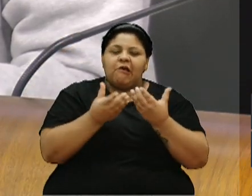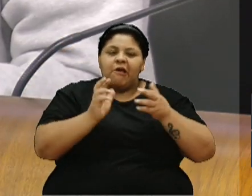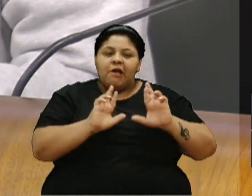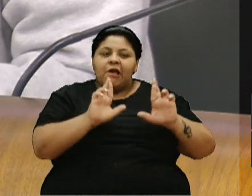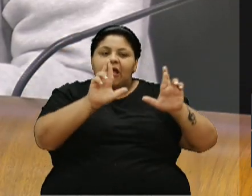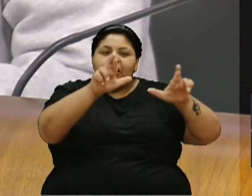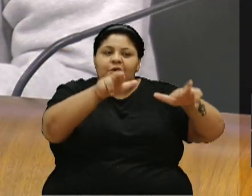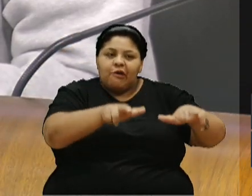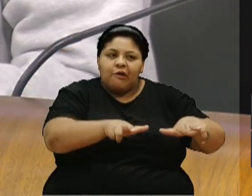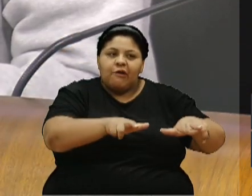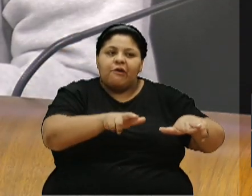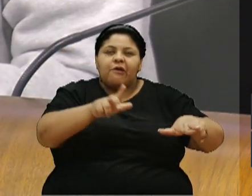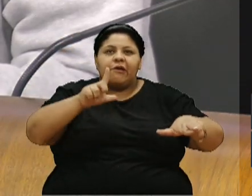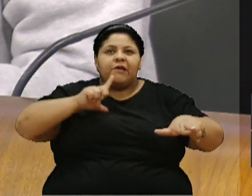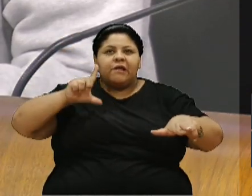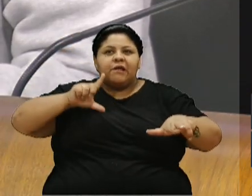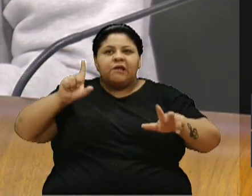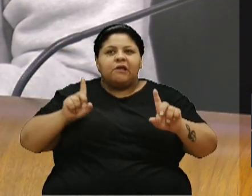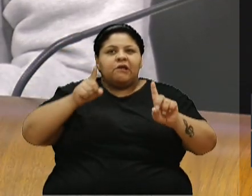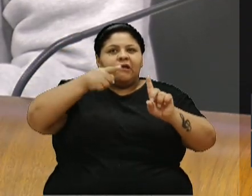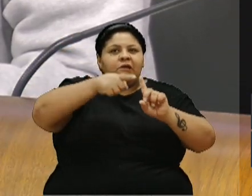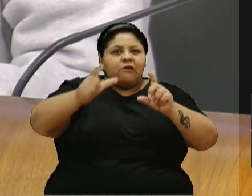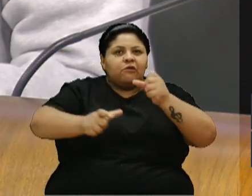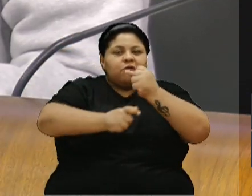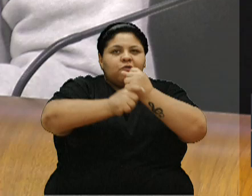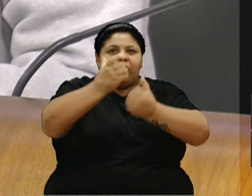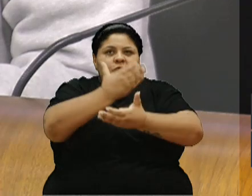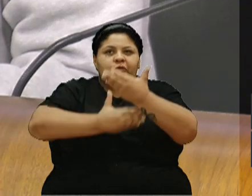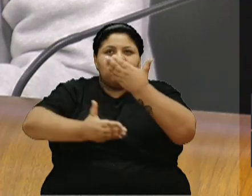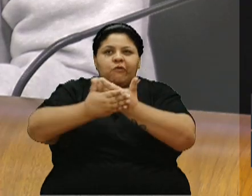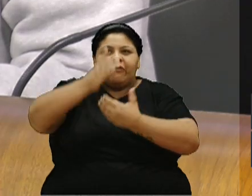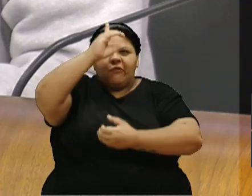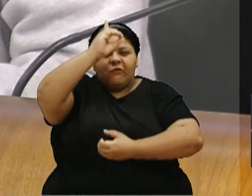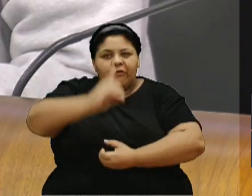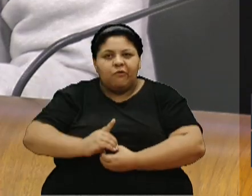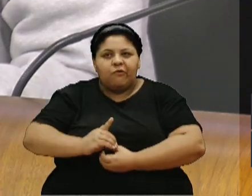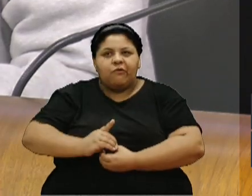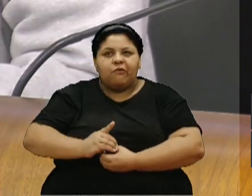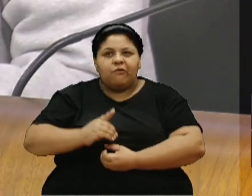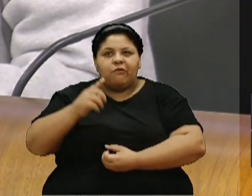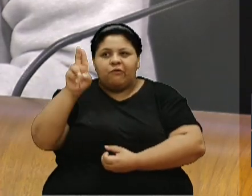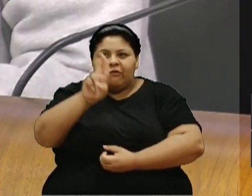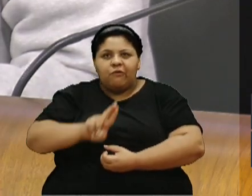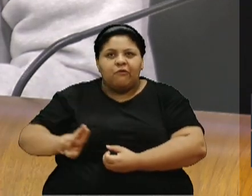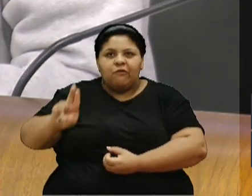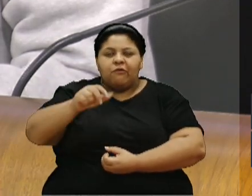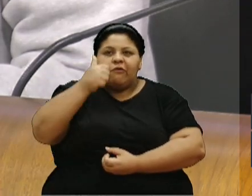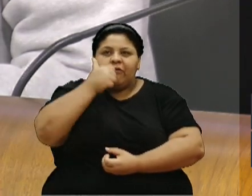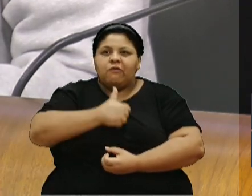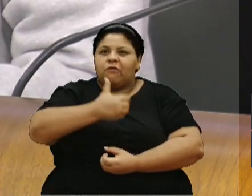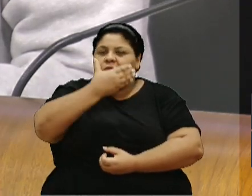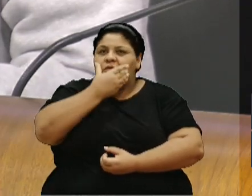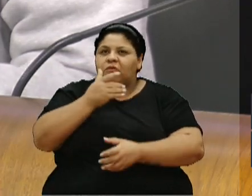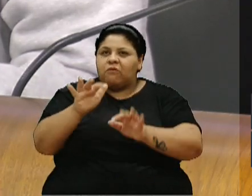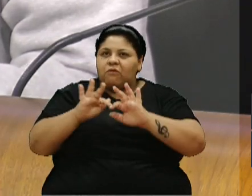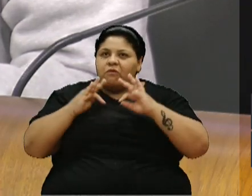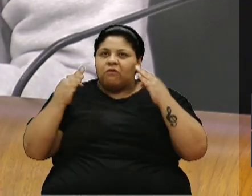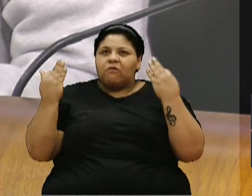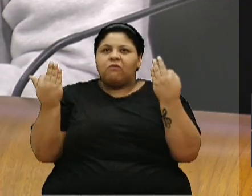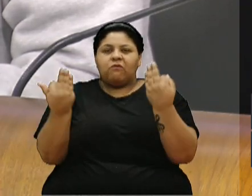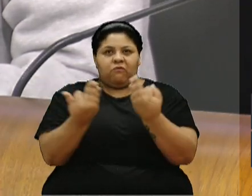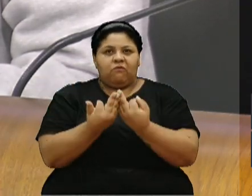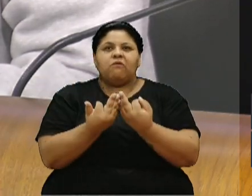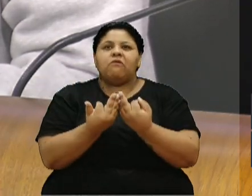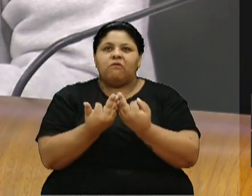territorial, né, e busca a garantia de todos os direitos, né, da cidadania de usuários e usuárias familiares, e